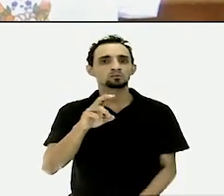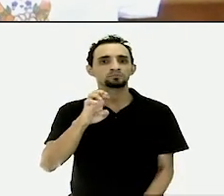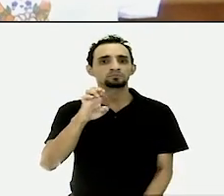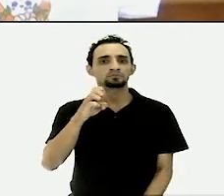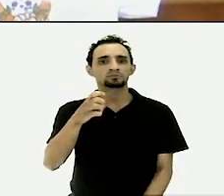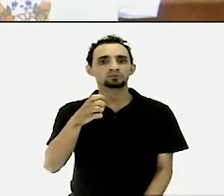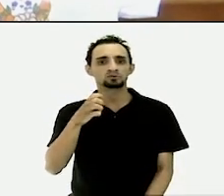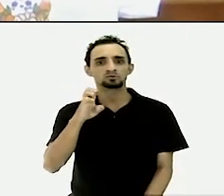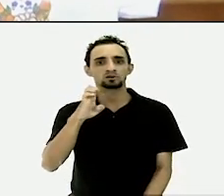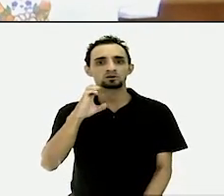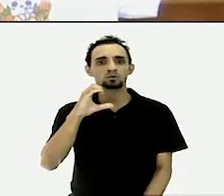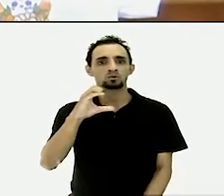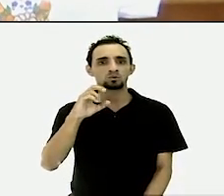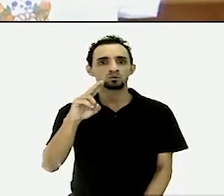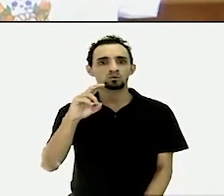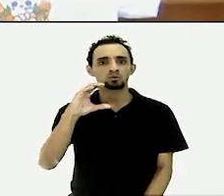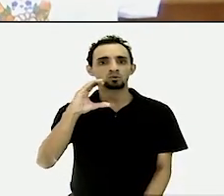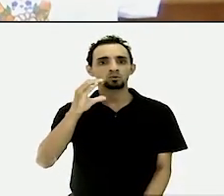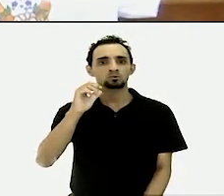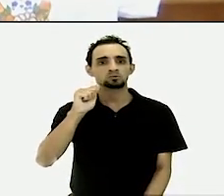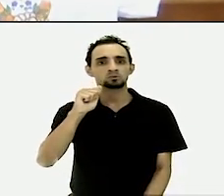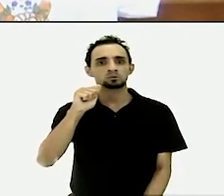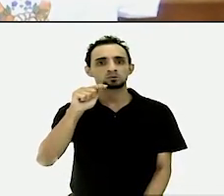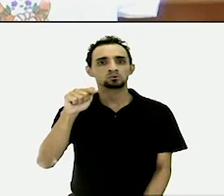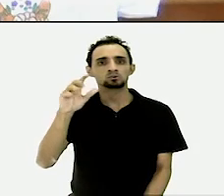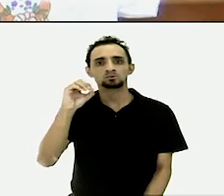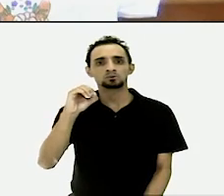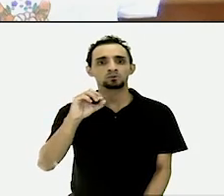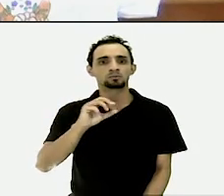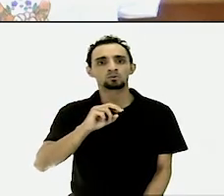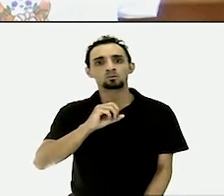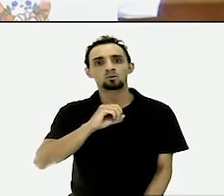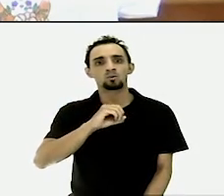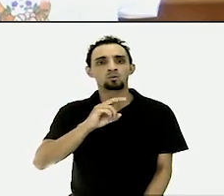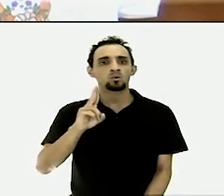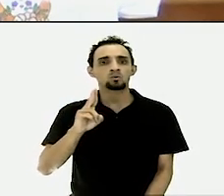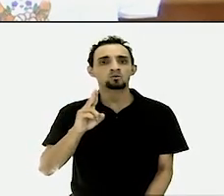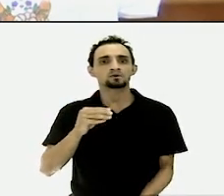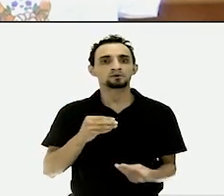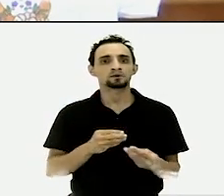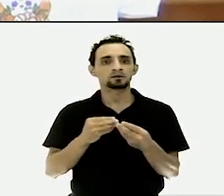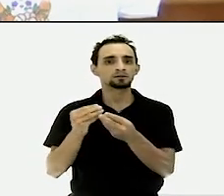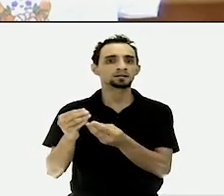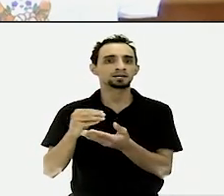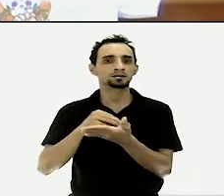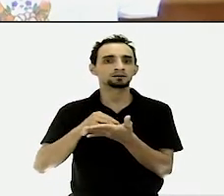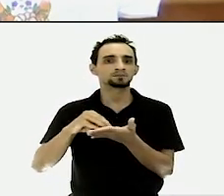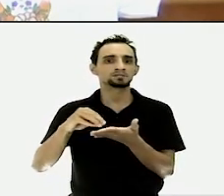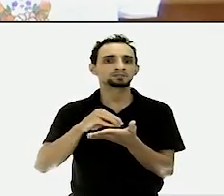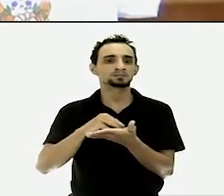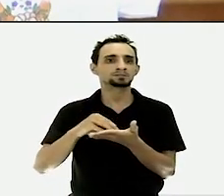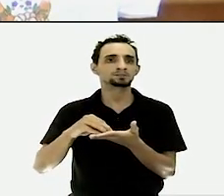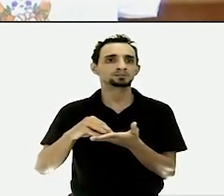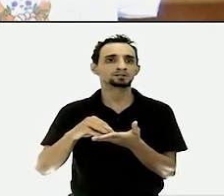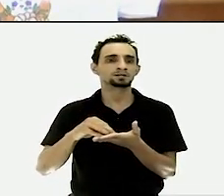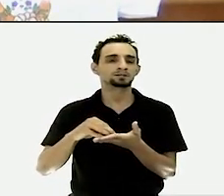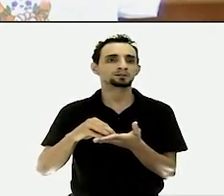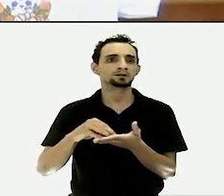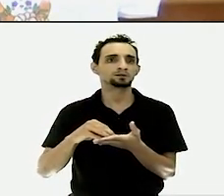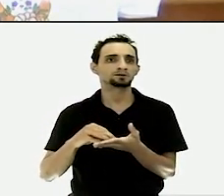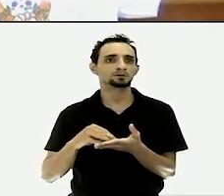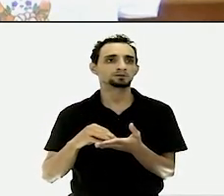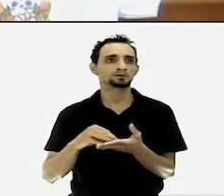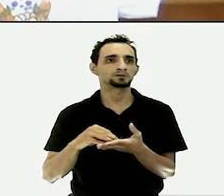Ribas. Moção de repúdio ao citado deputado por este ter publicado em suas redes sociais uma exaltação ao